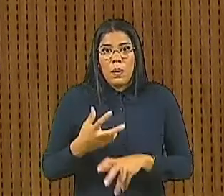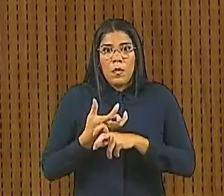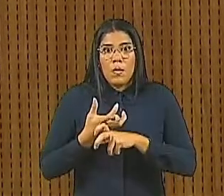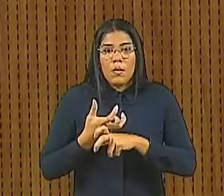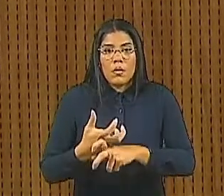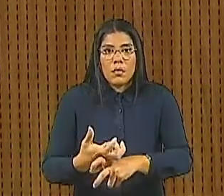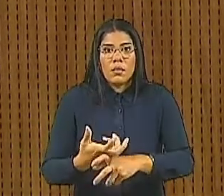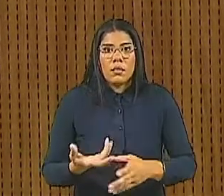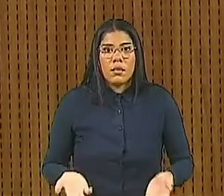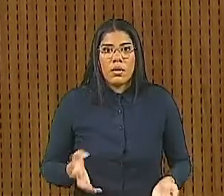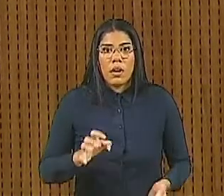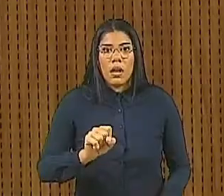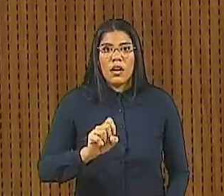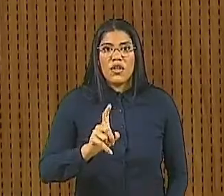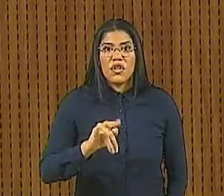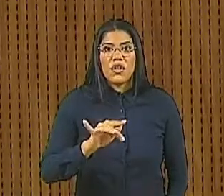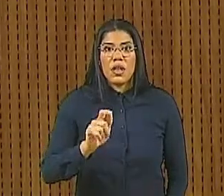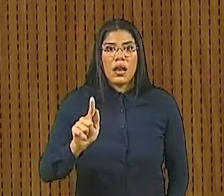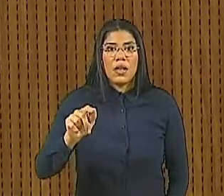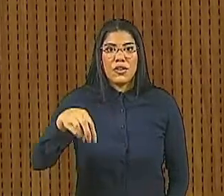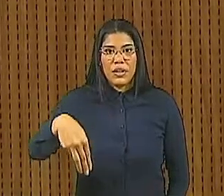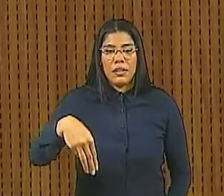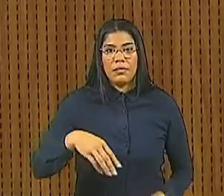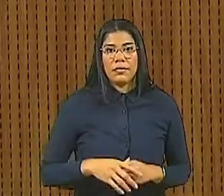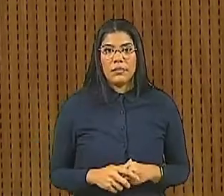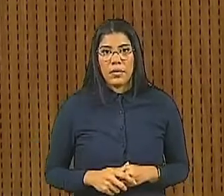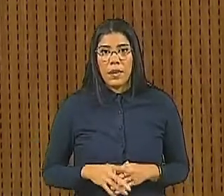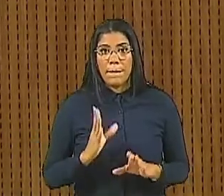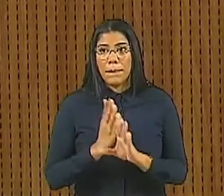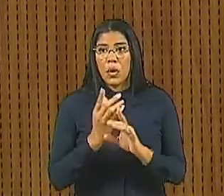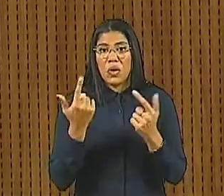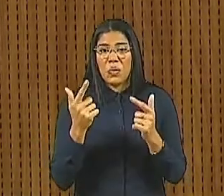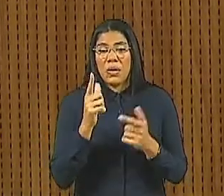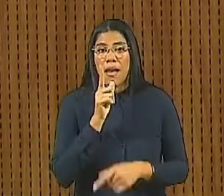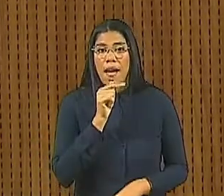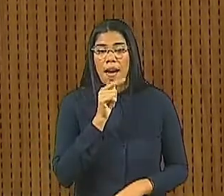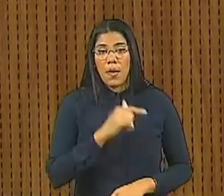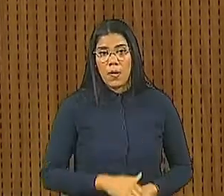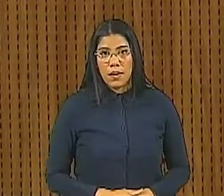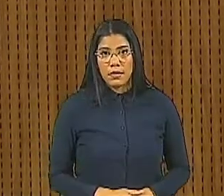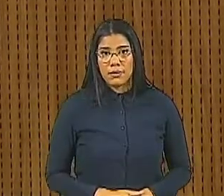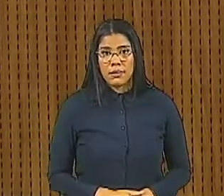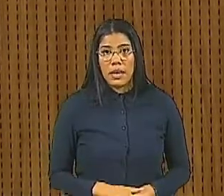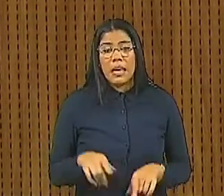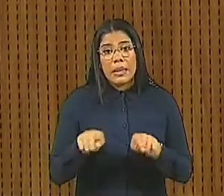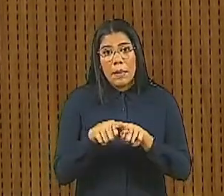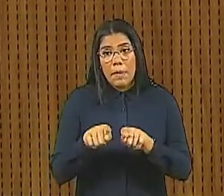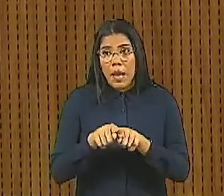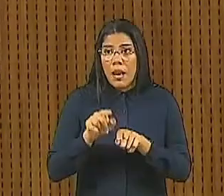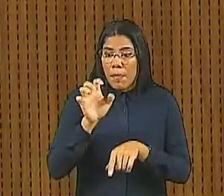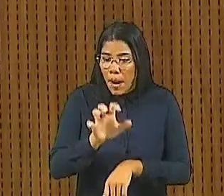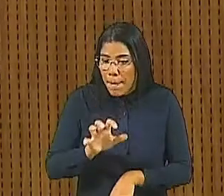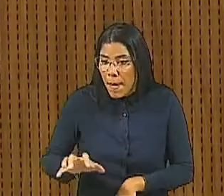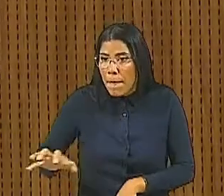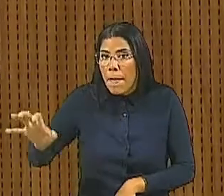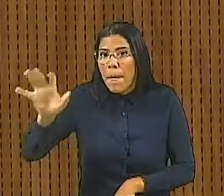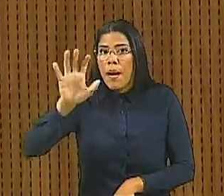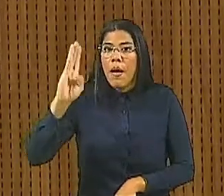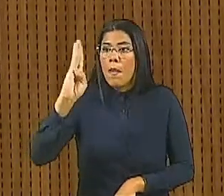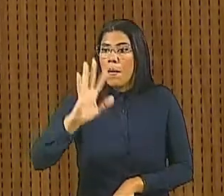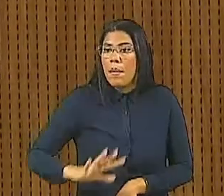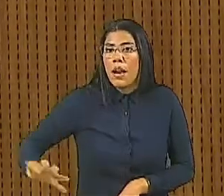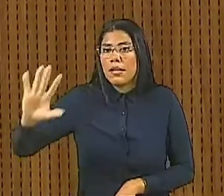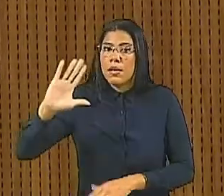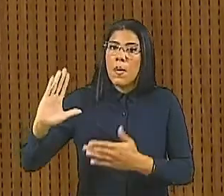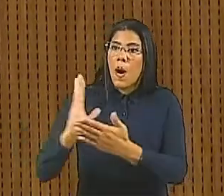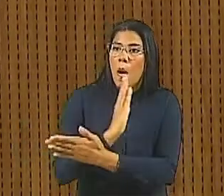esse ano da água do abastecimento doméstico. Em outros pedaços do Brasil, chove demais.